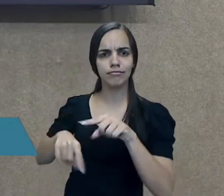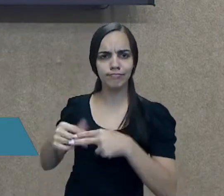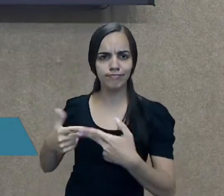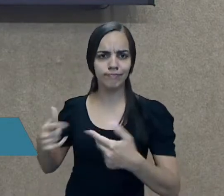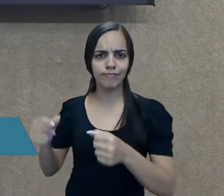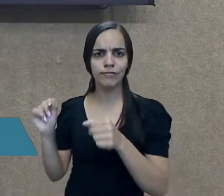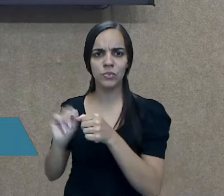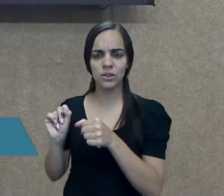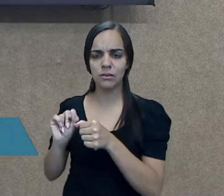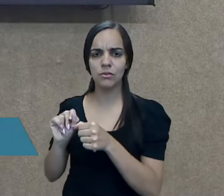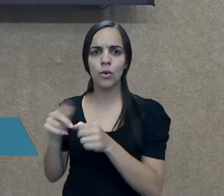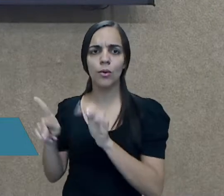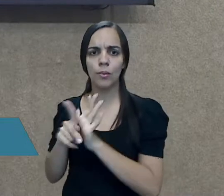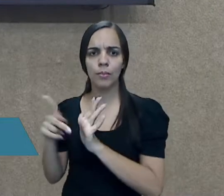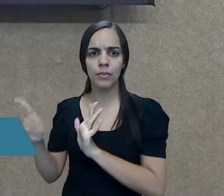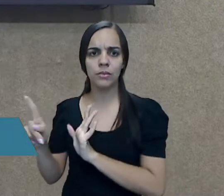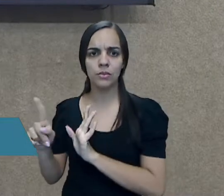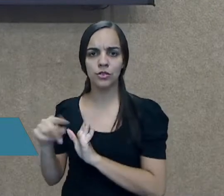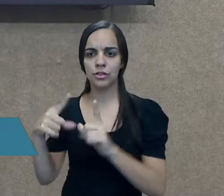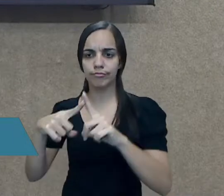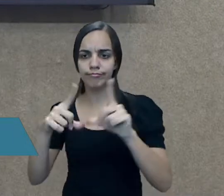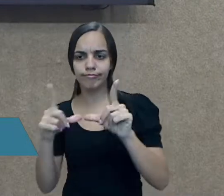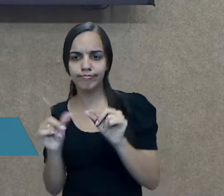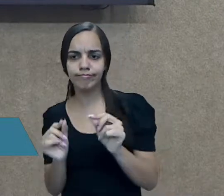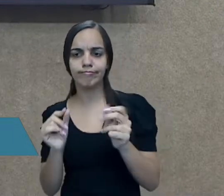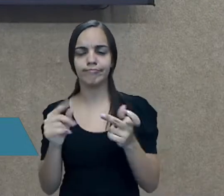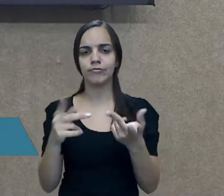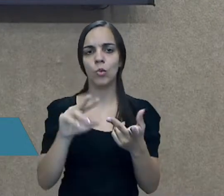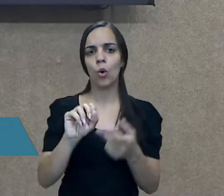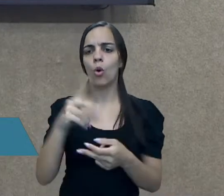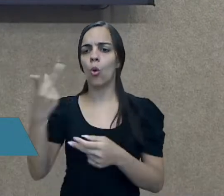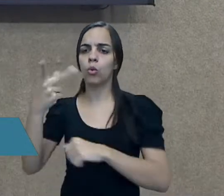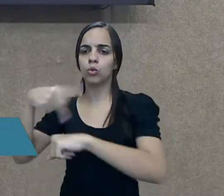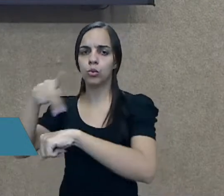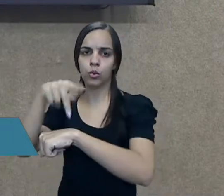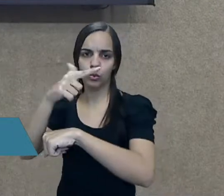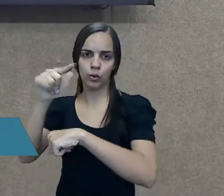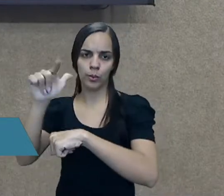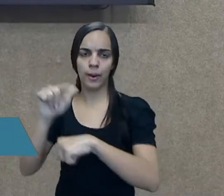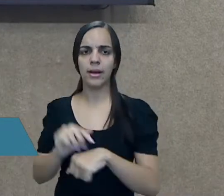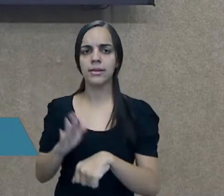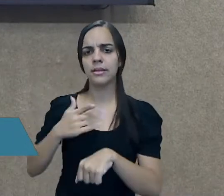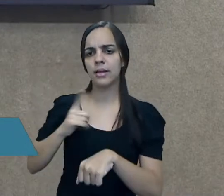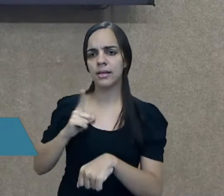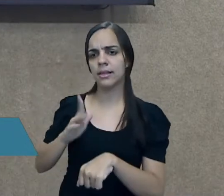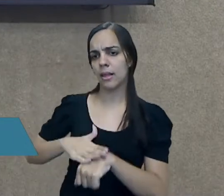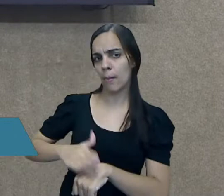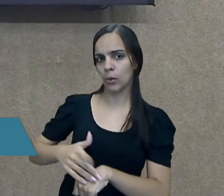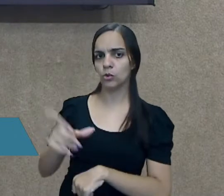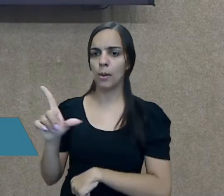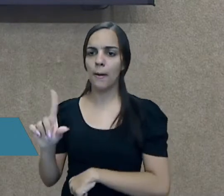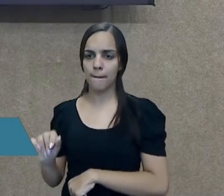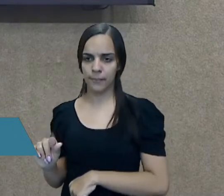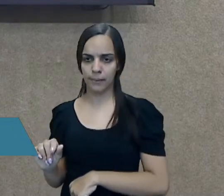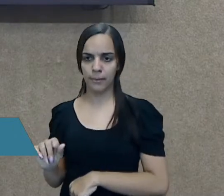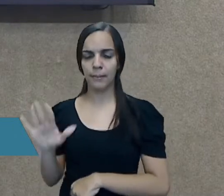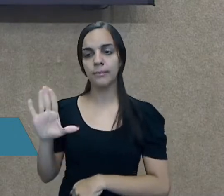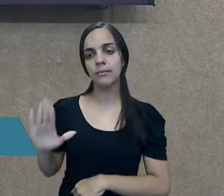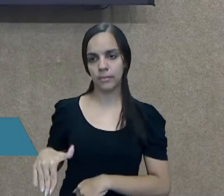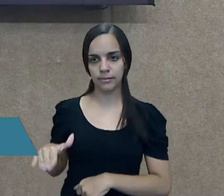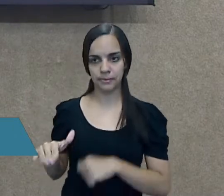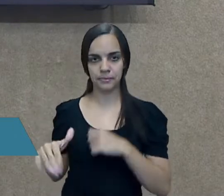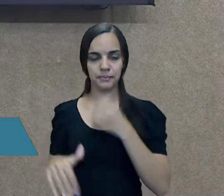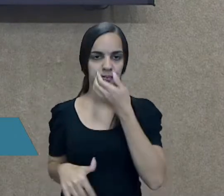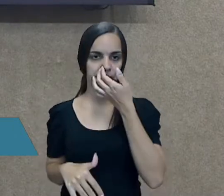foi fabricado na China ou em algum país asiático, onde a mão de obra é